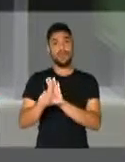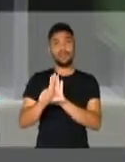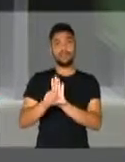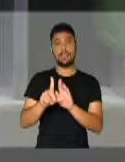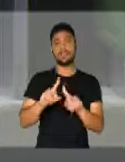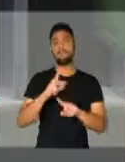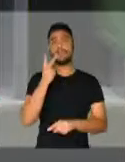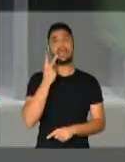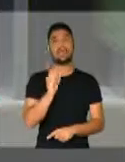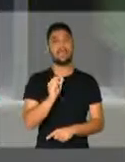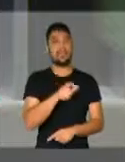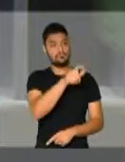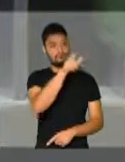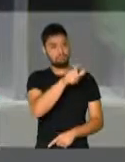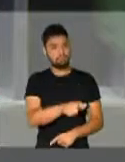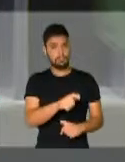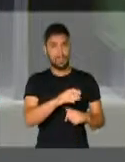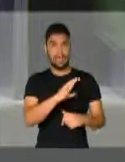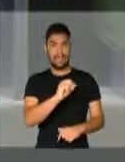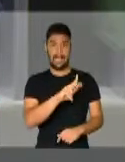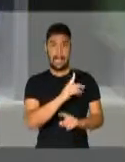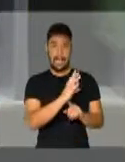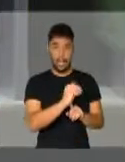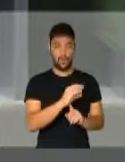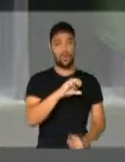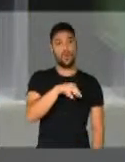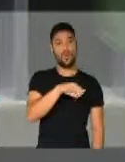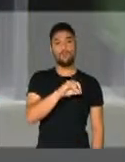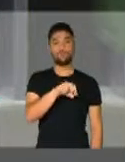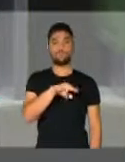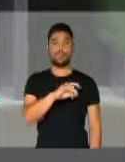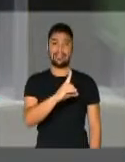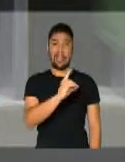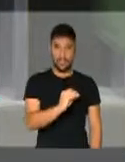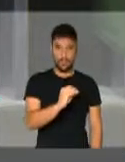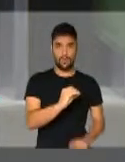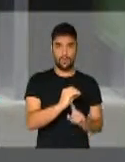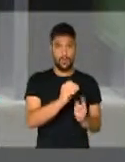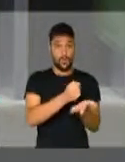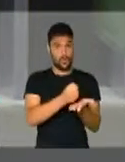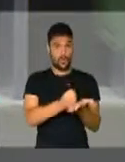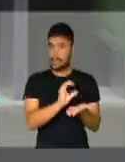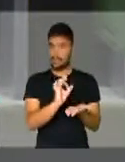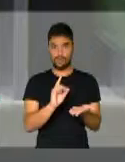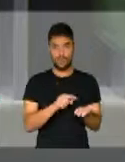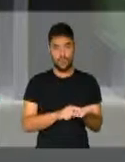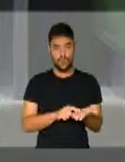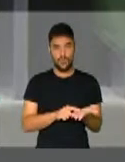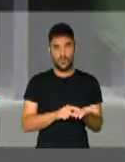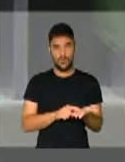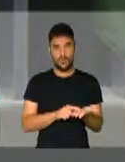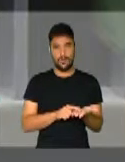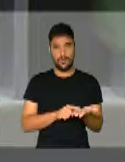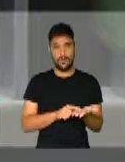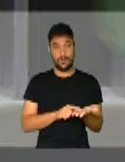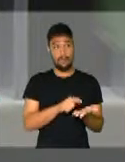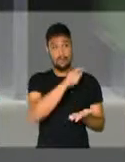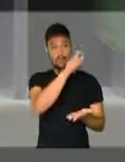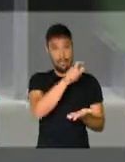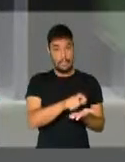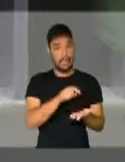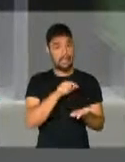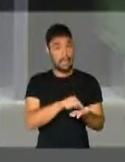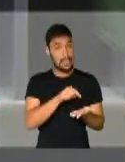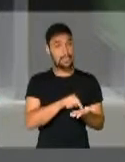que cargos comissionados, aqueles, deputado Reginaldo, Vossa Senhoria, que é o autor dessa lei,